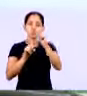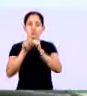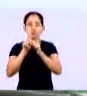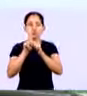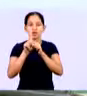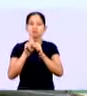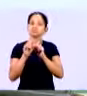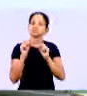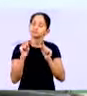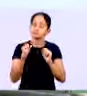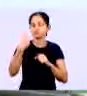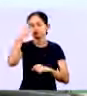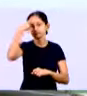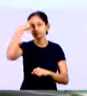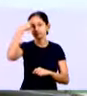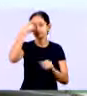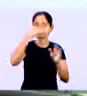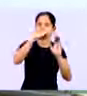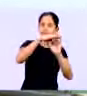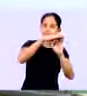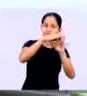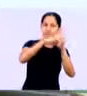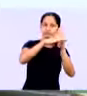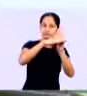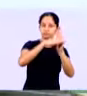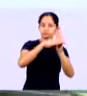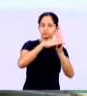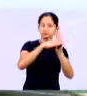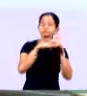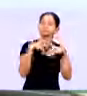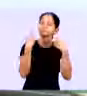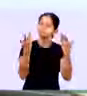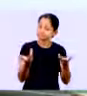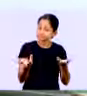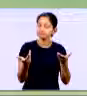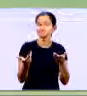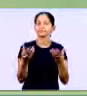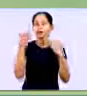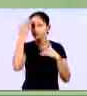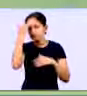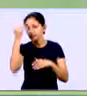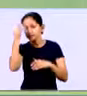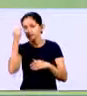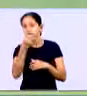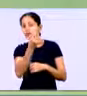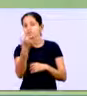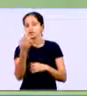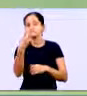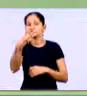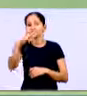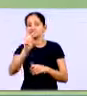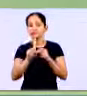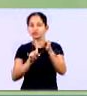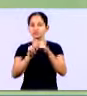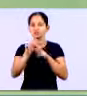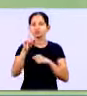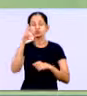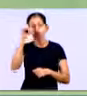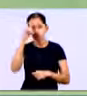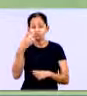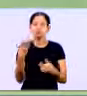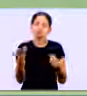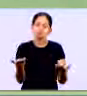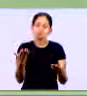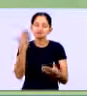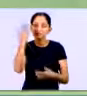as movimentações ali, e o movimento de caixa vai ser inserido dentro do fluxo de caixa, fornecendo informações. O controle de contas a